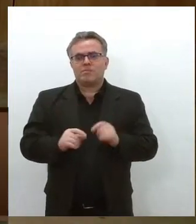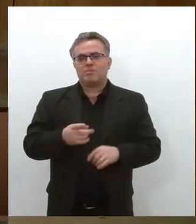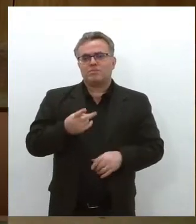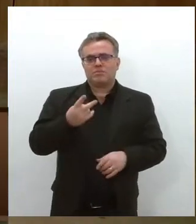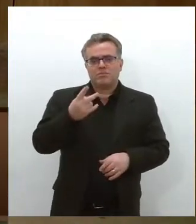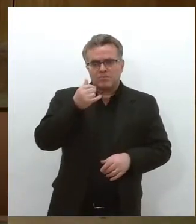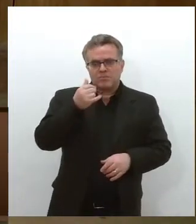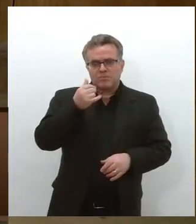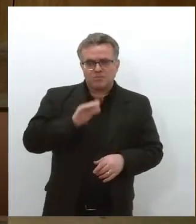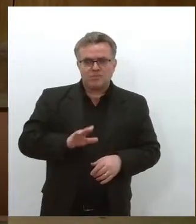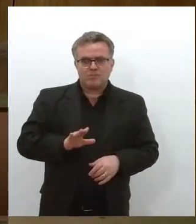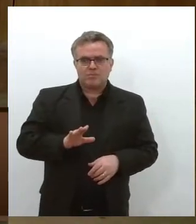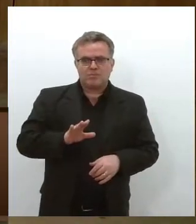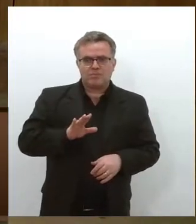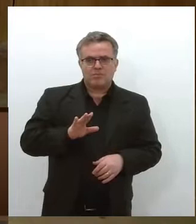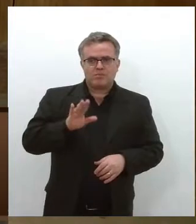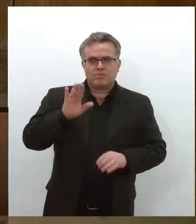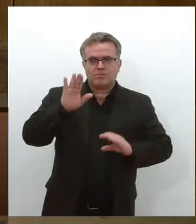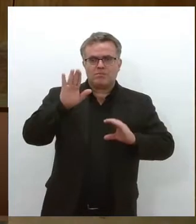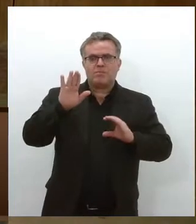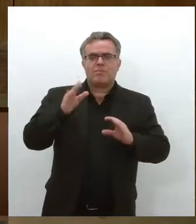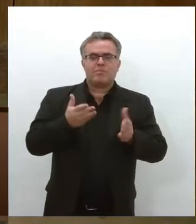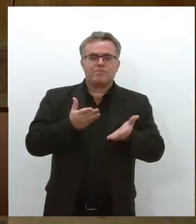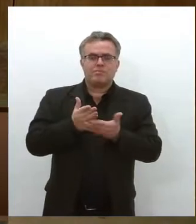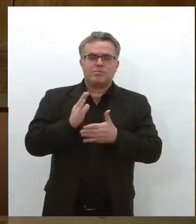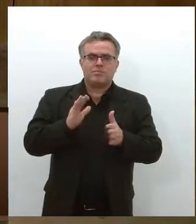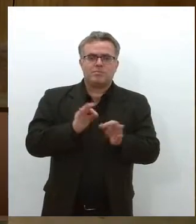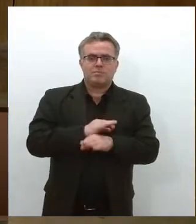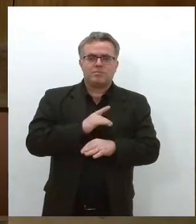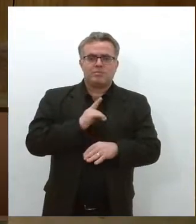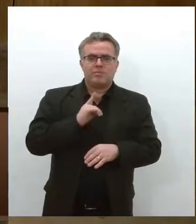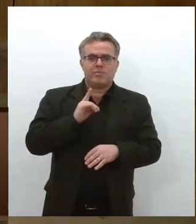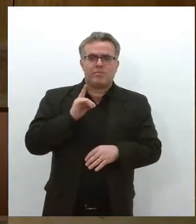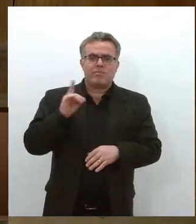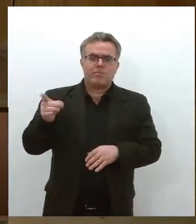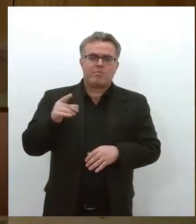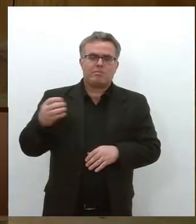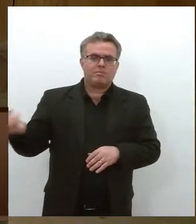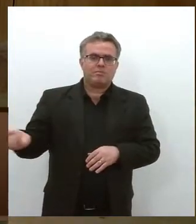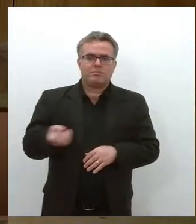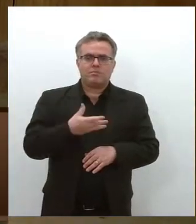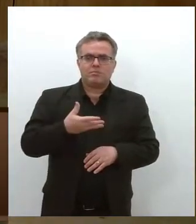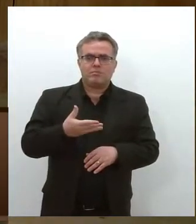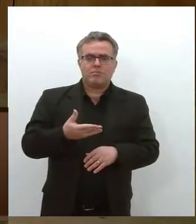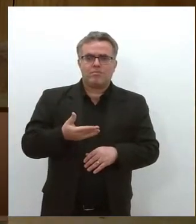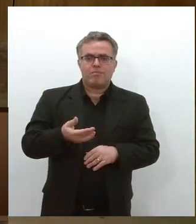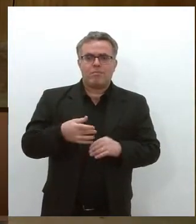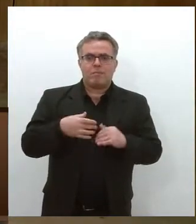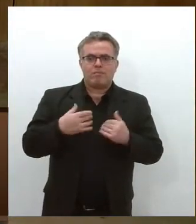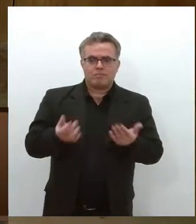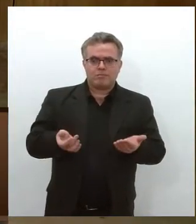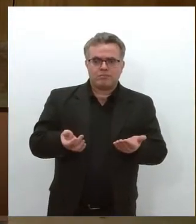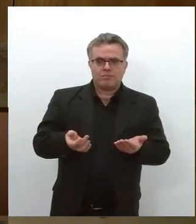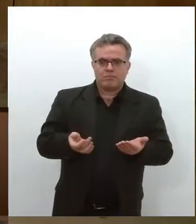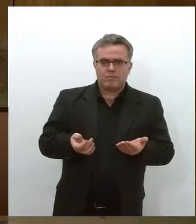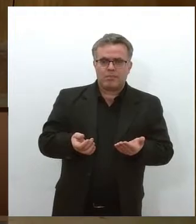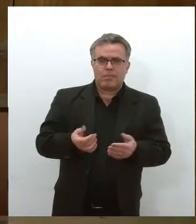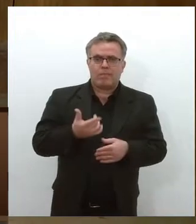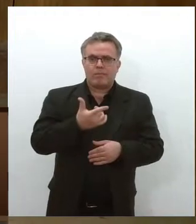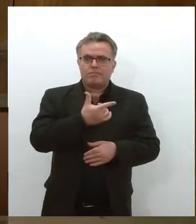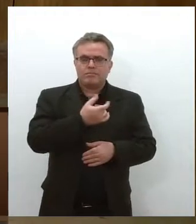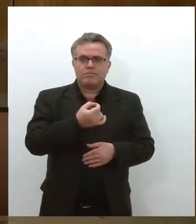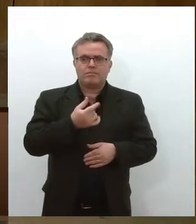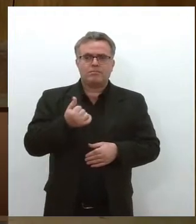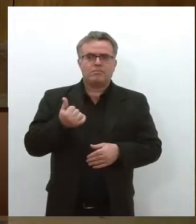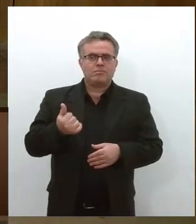para representar o estado na Câmara Federal, algo inédito. A gente teve em 2001 Tânia Soares